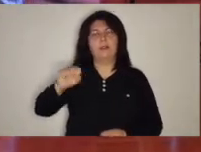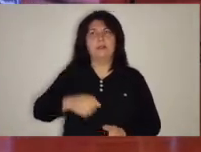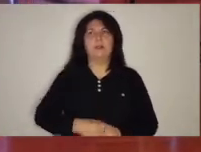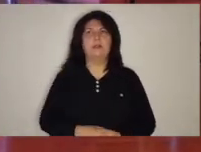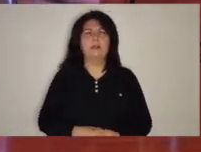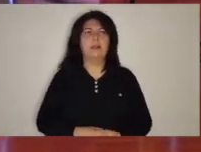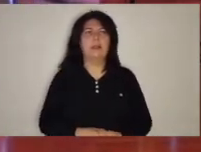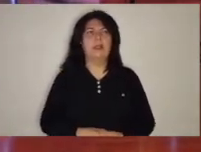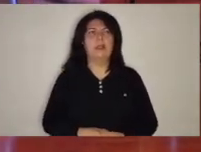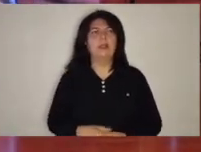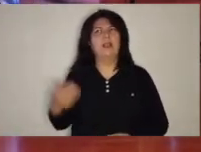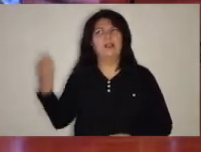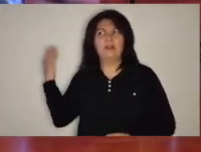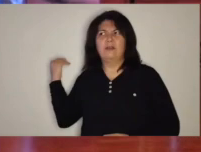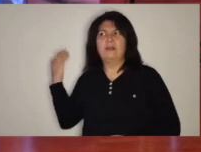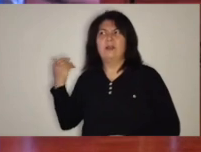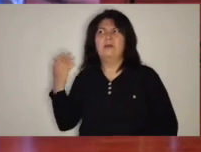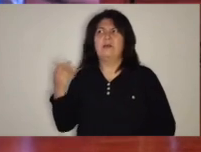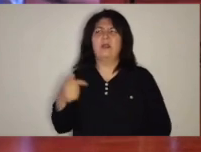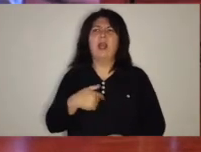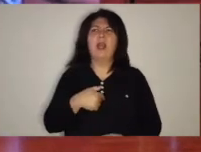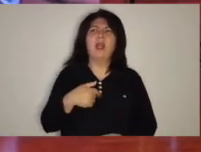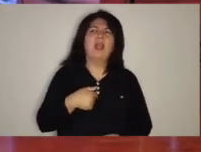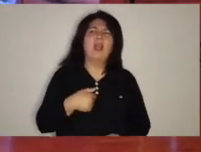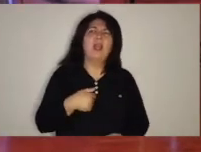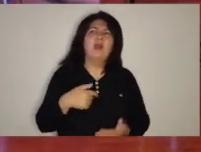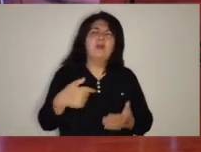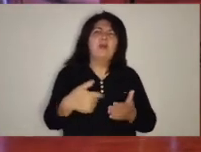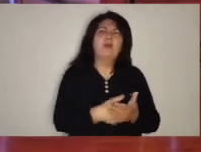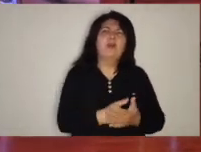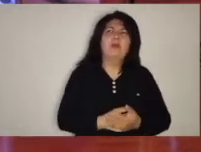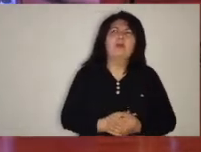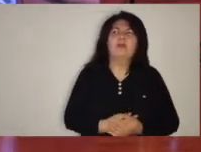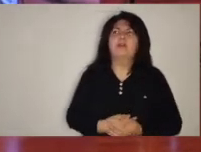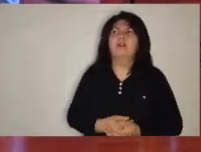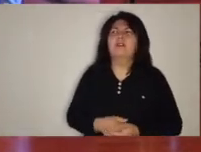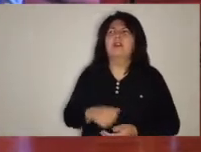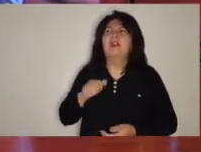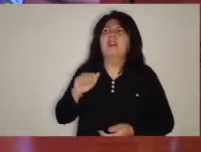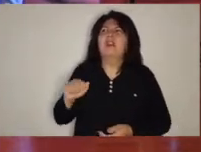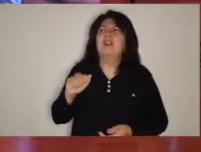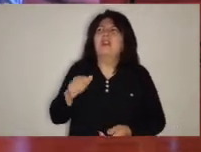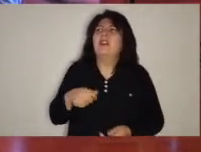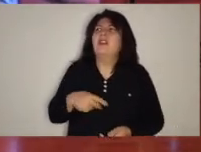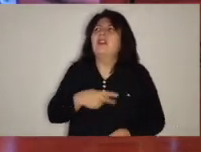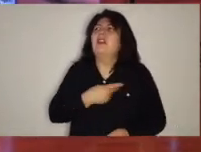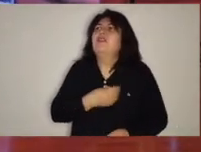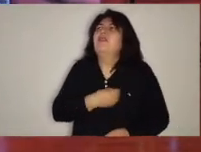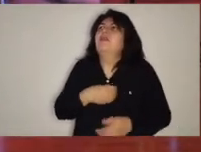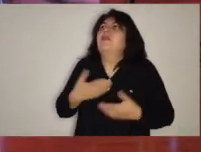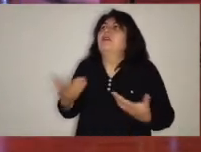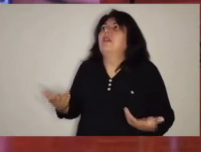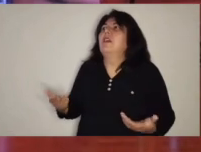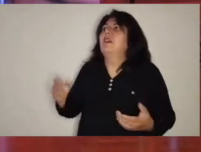E de uns tempos para cá eu tenho me perguntado: Senhor, quem tem sido eu na tua